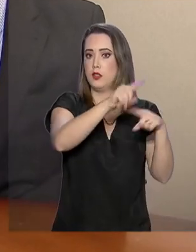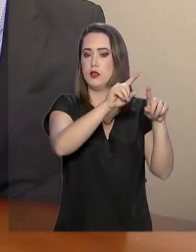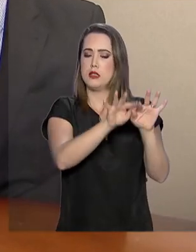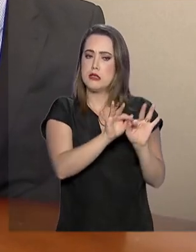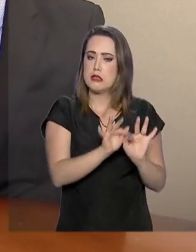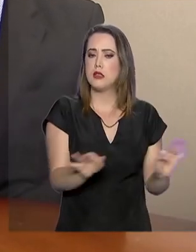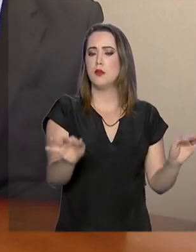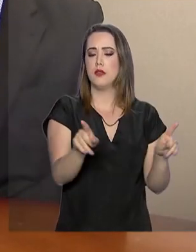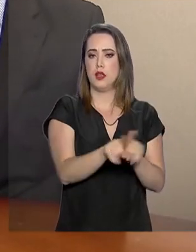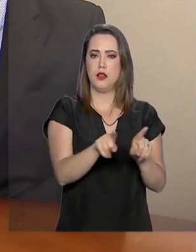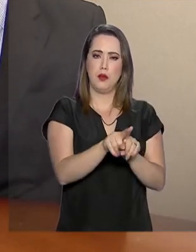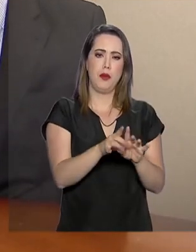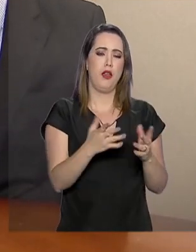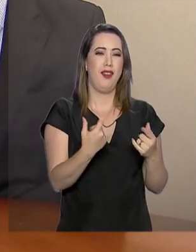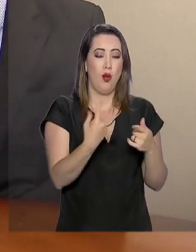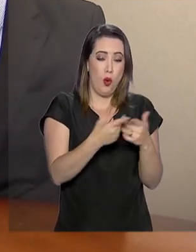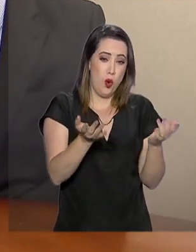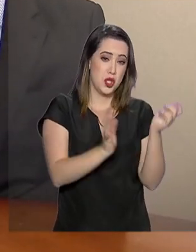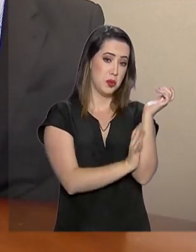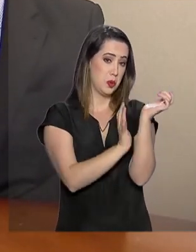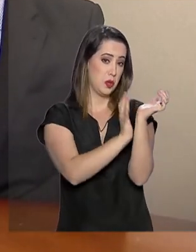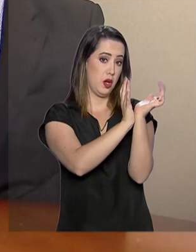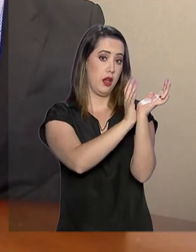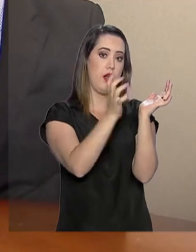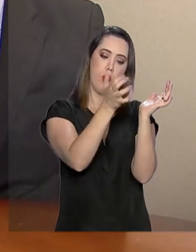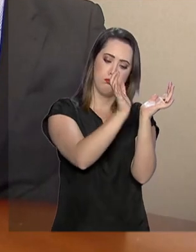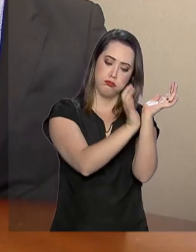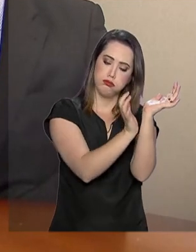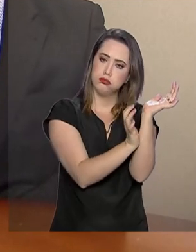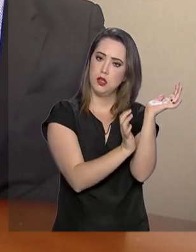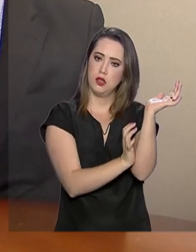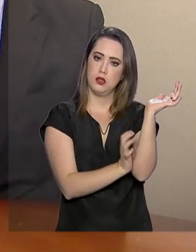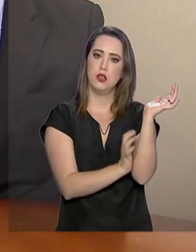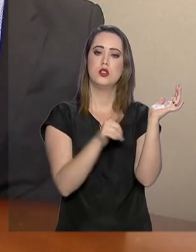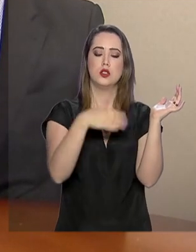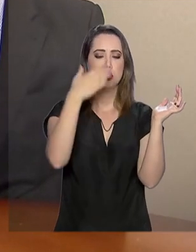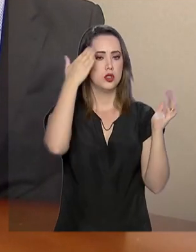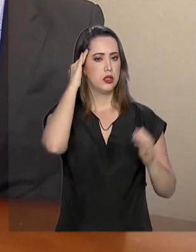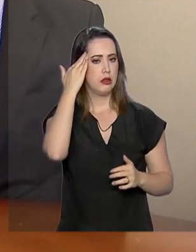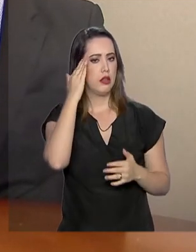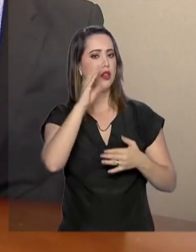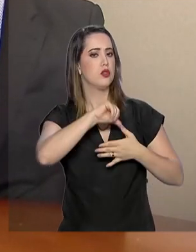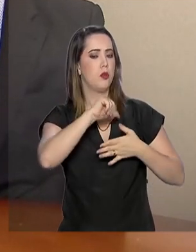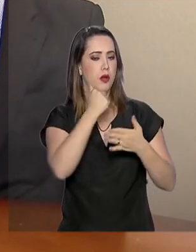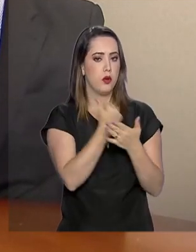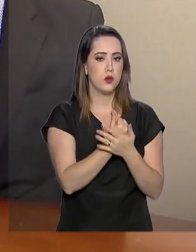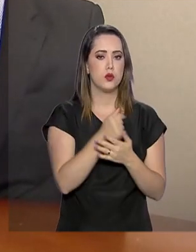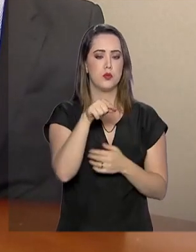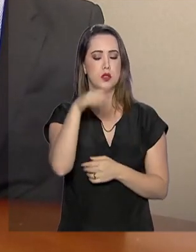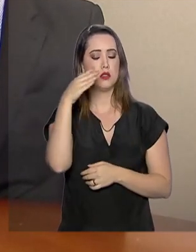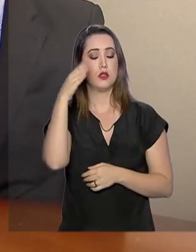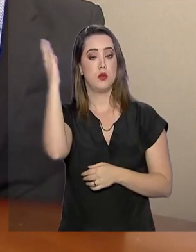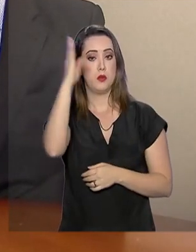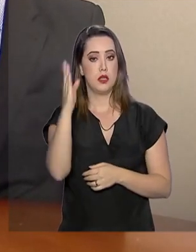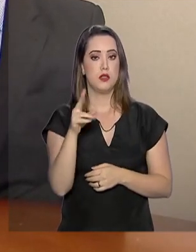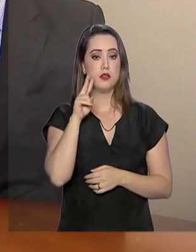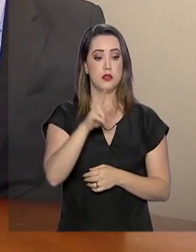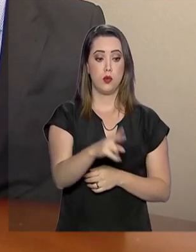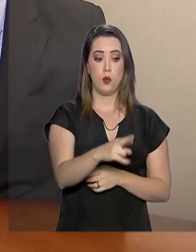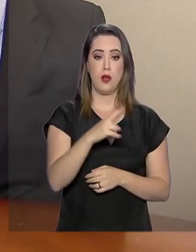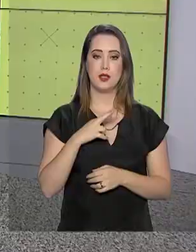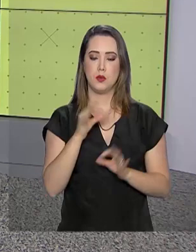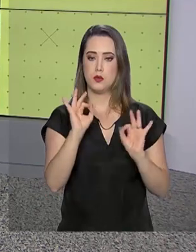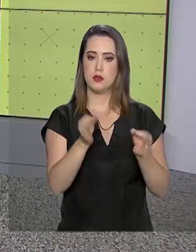simplificação, desburocratização. A gente quer um Mercosul que seja entendido pelos cidadãos brasileiros como um Mercosul que traz resultados